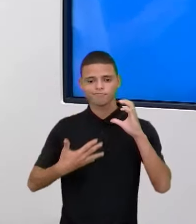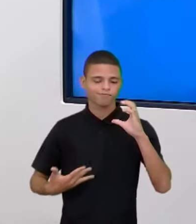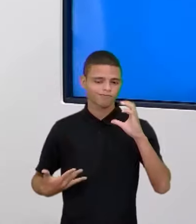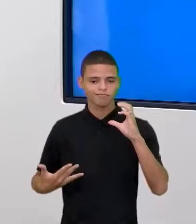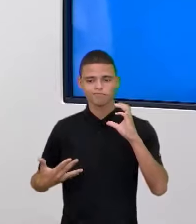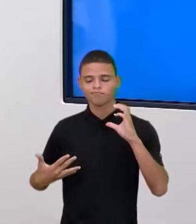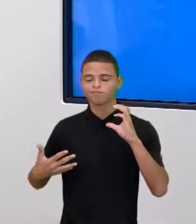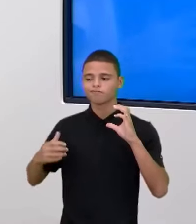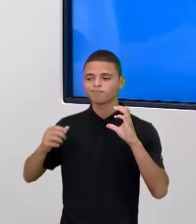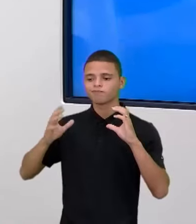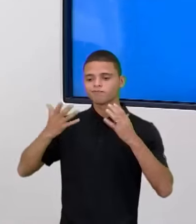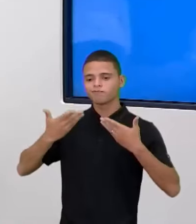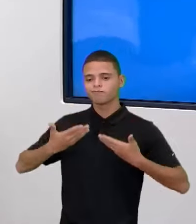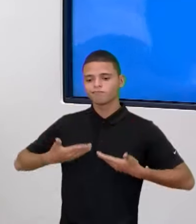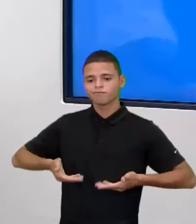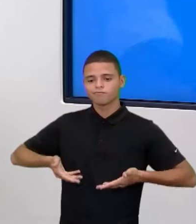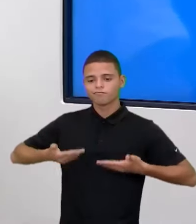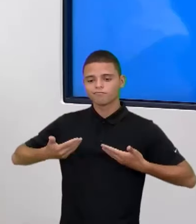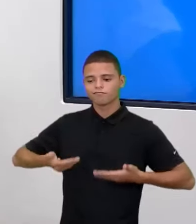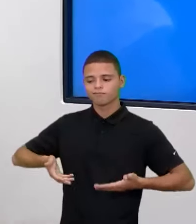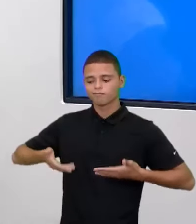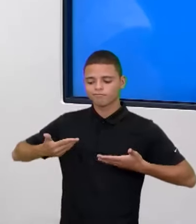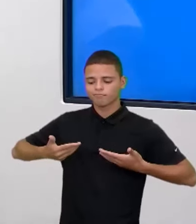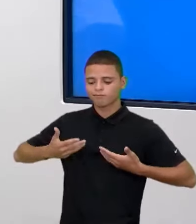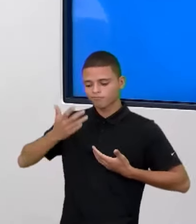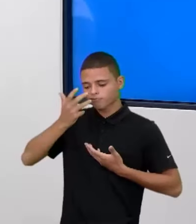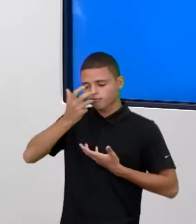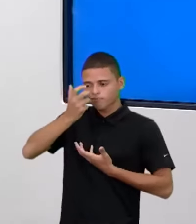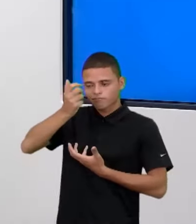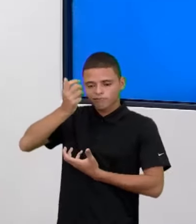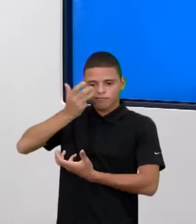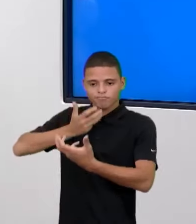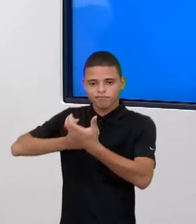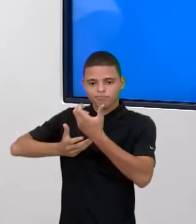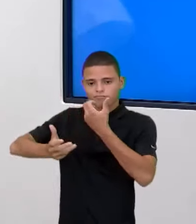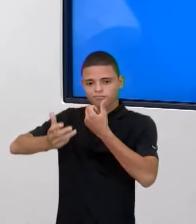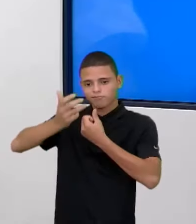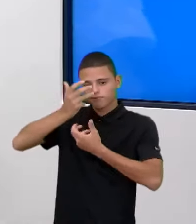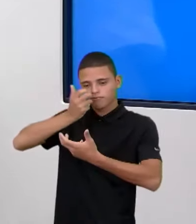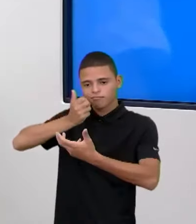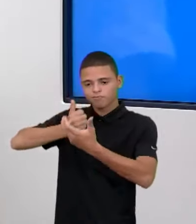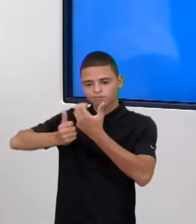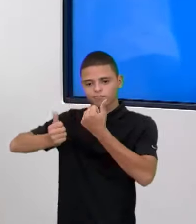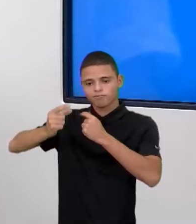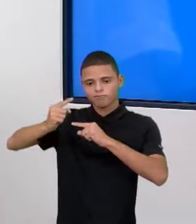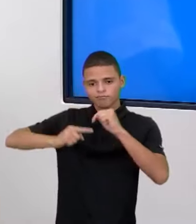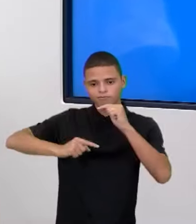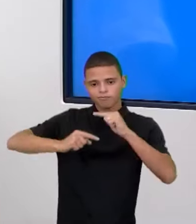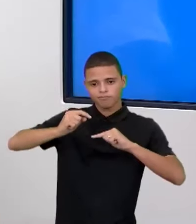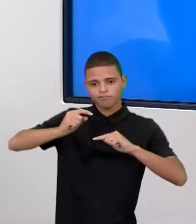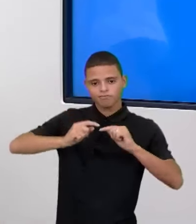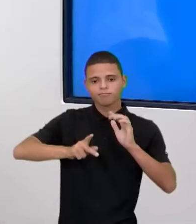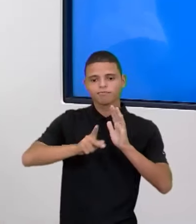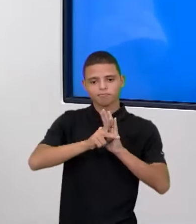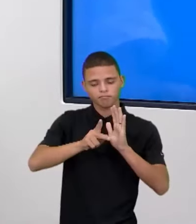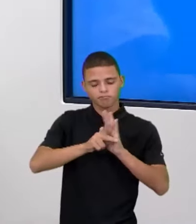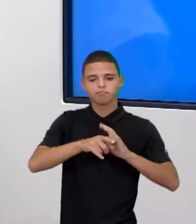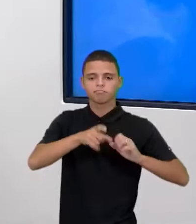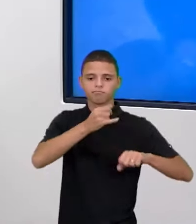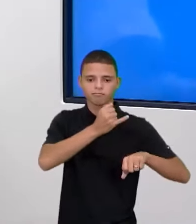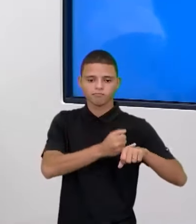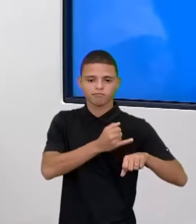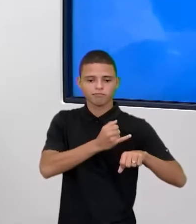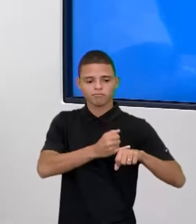assim ó, ele vai te levando, ele vai te guiando. Nós estamos ouvindo os instrumentos da categoria dos metais,